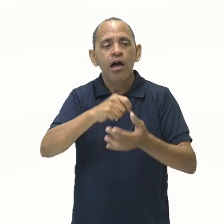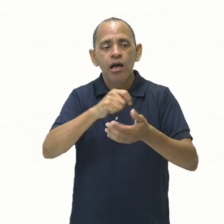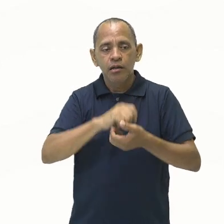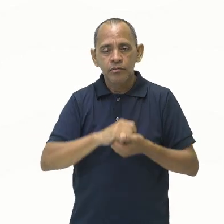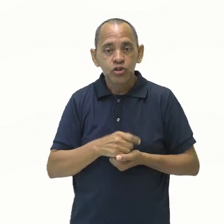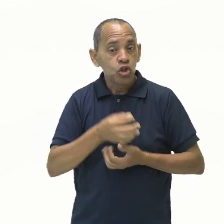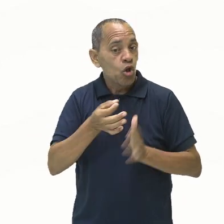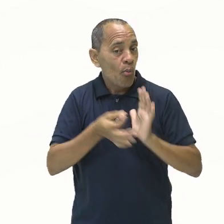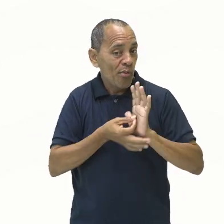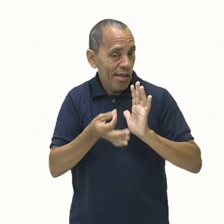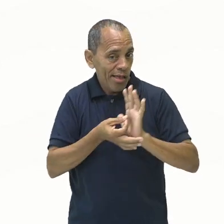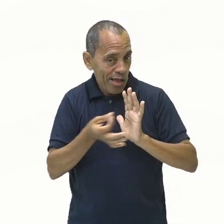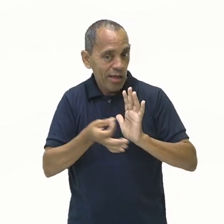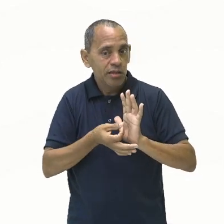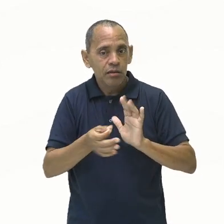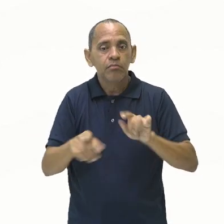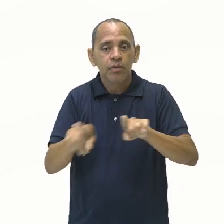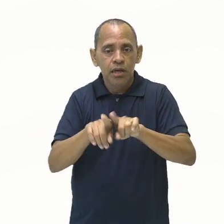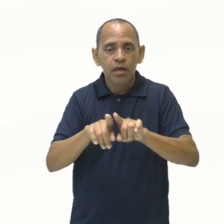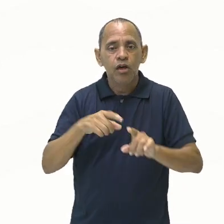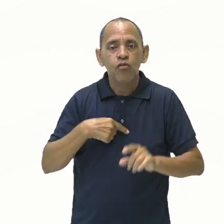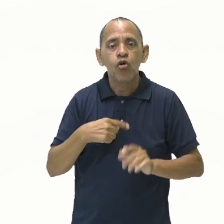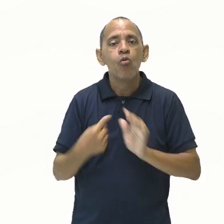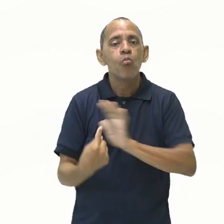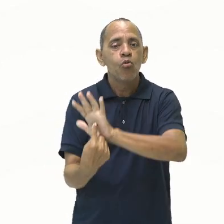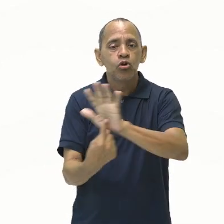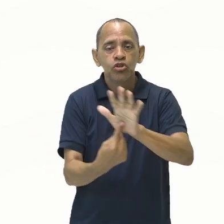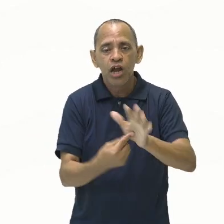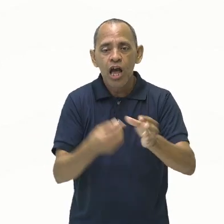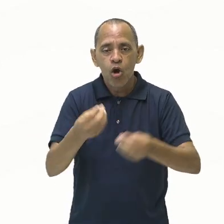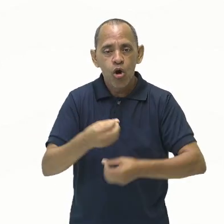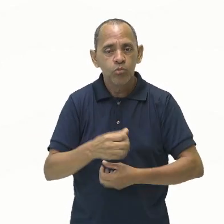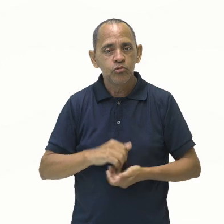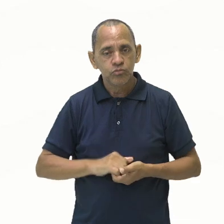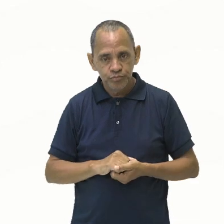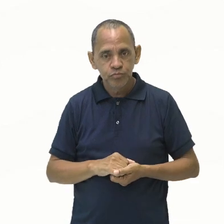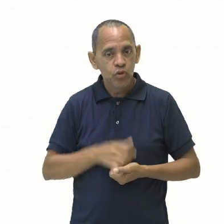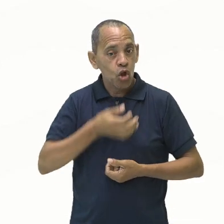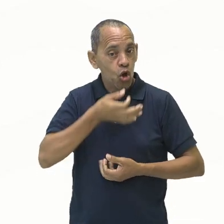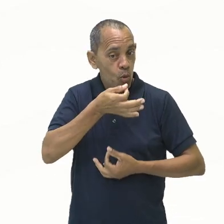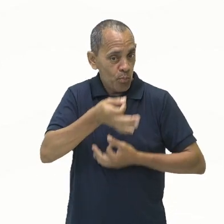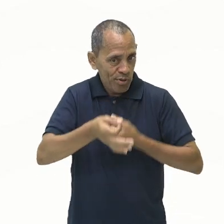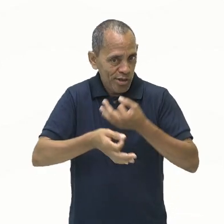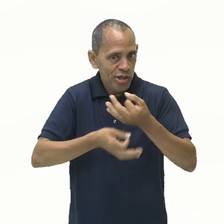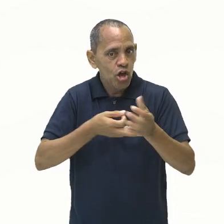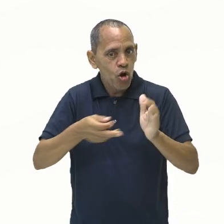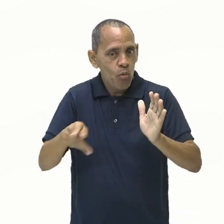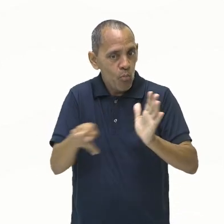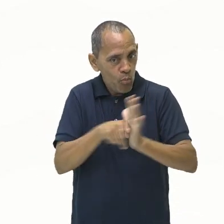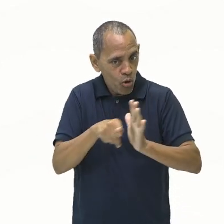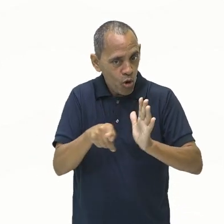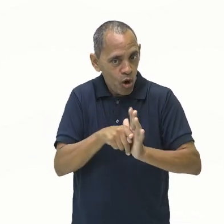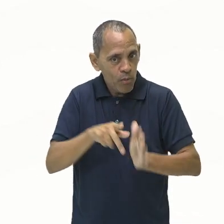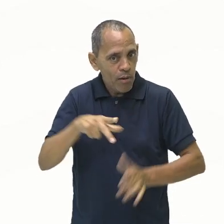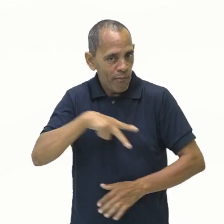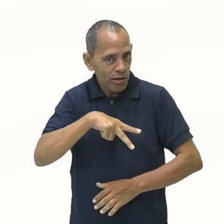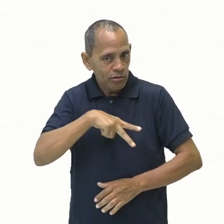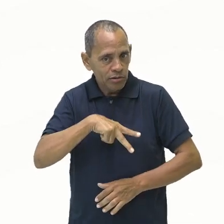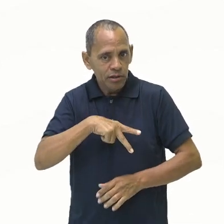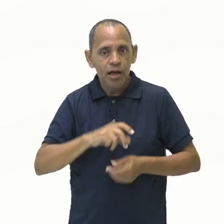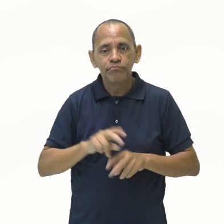argumentativa, é o quê? Eu vou expor a minha opinião, tá? Sobre o